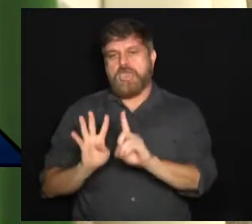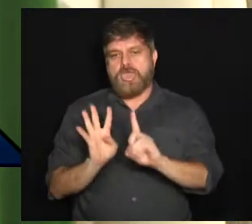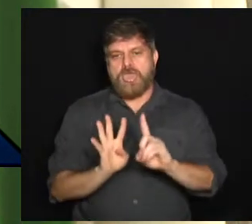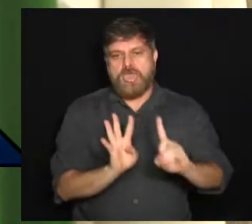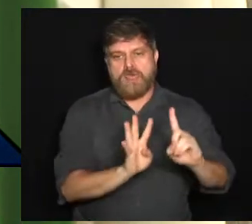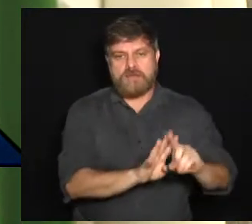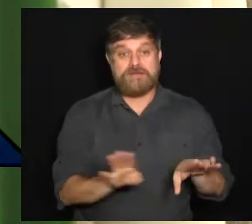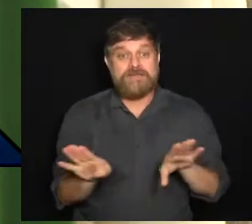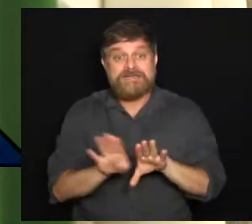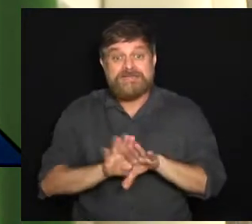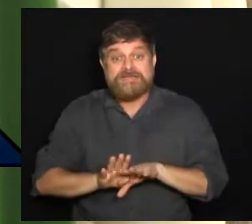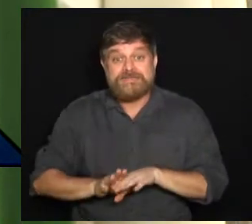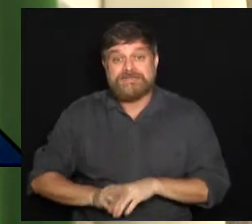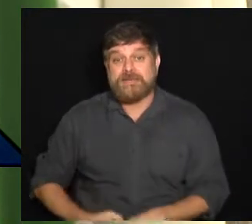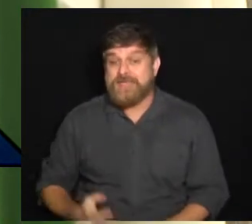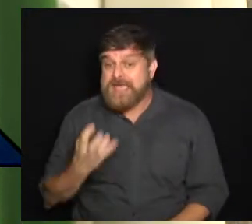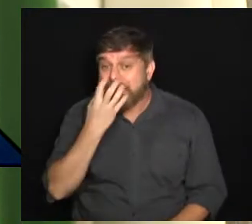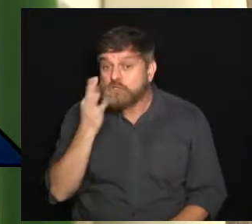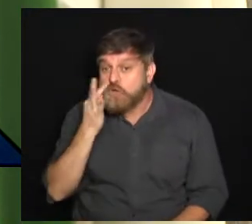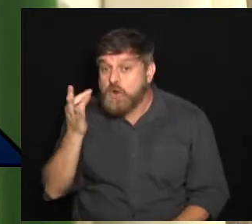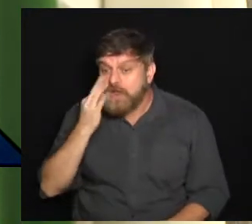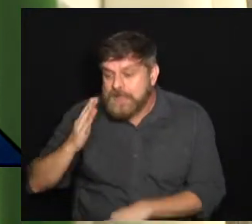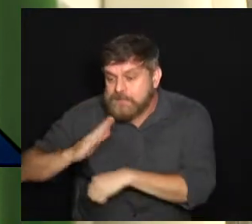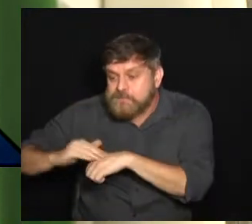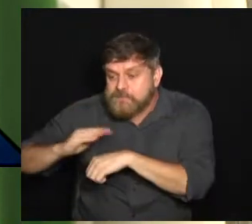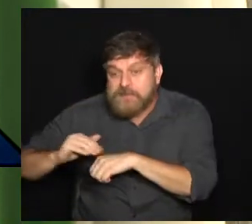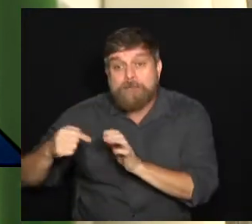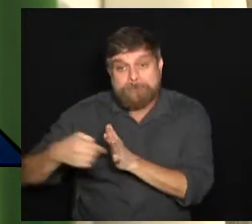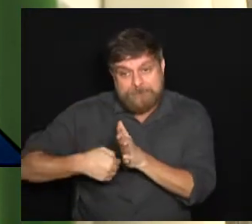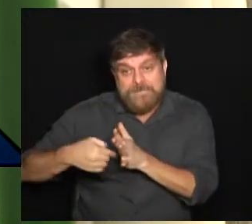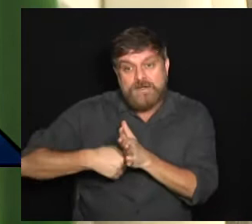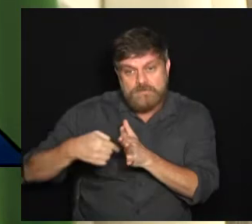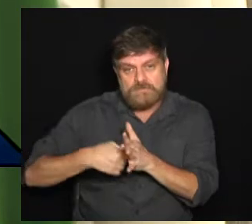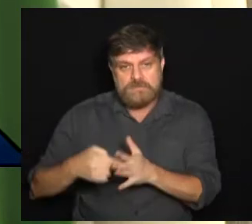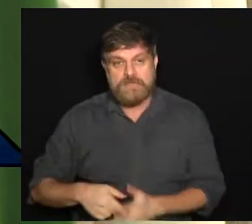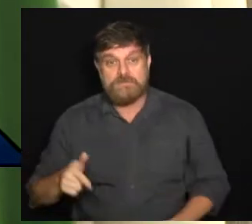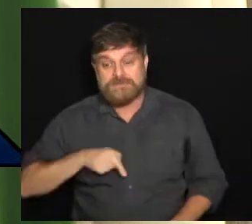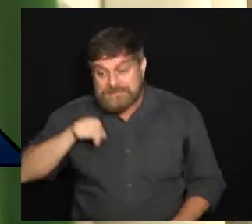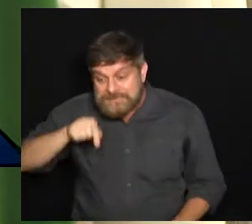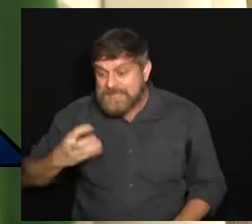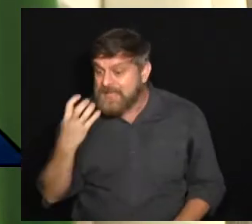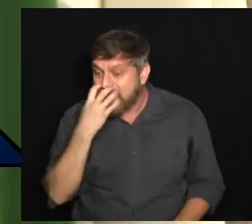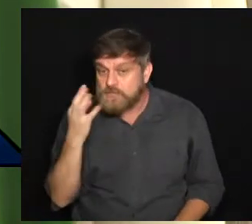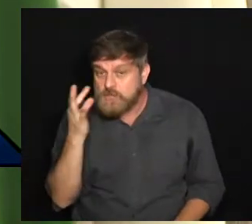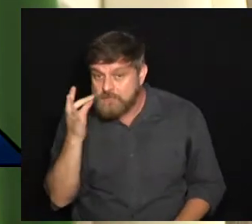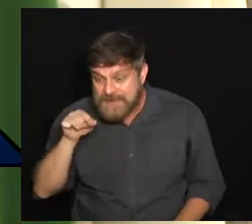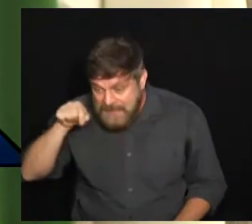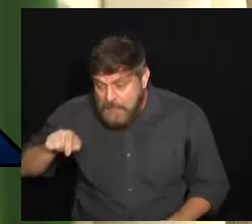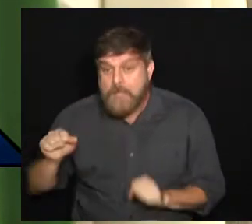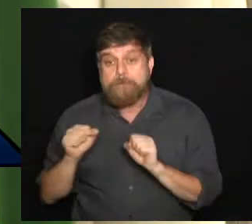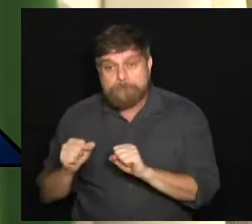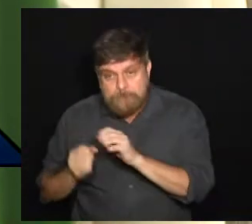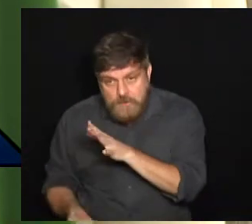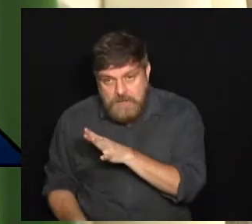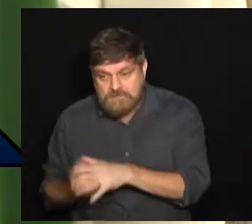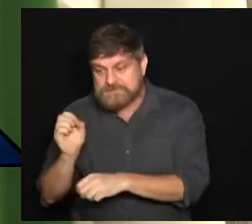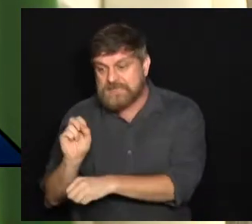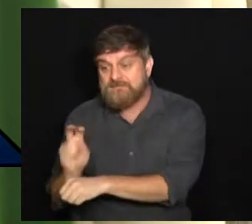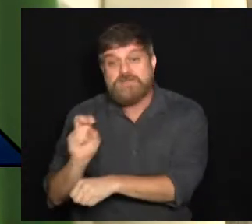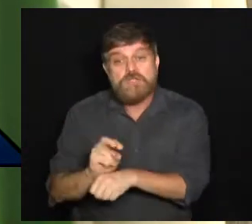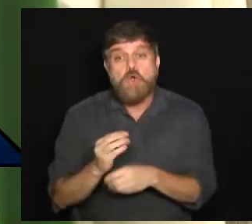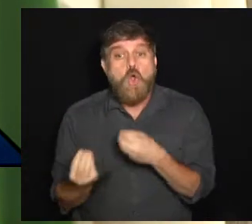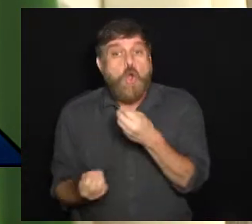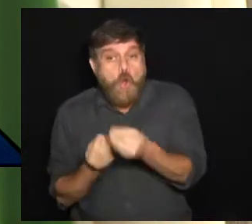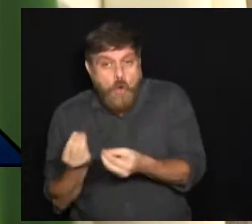questão dos animais de estimação, os pets, né? Tem pergunta sempre sobre isso. Os animais, eles são vetores para transmitir a doença de que